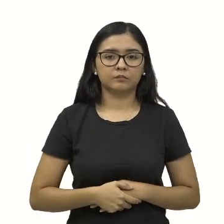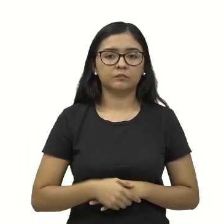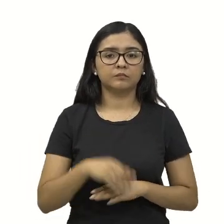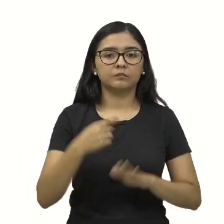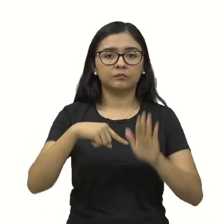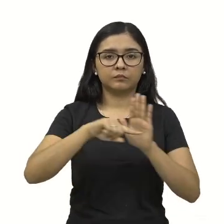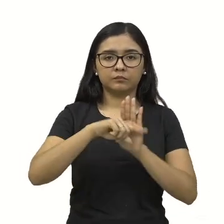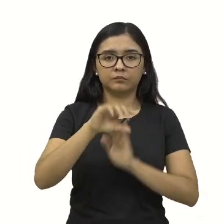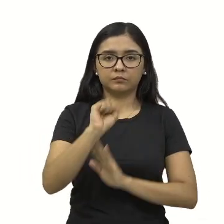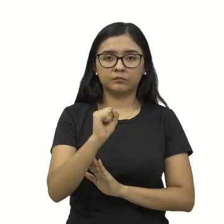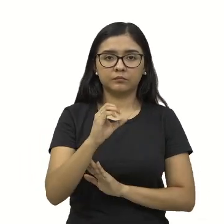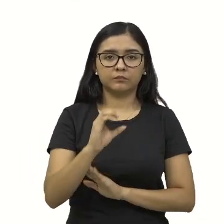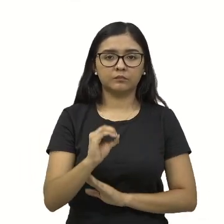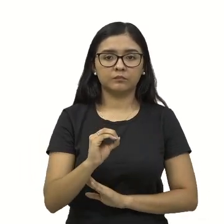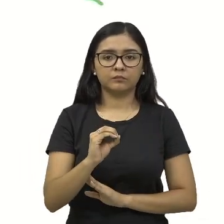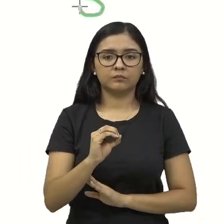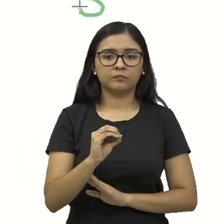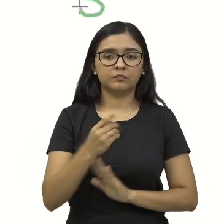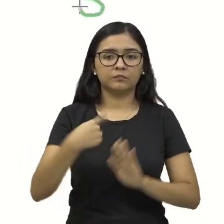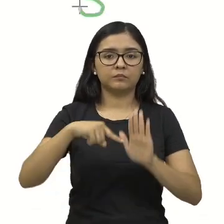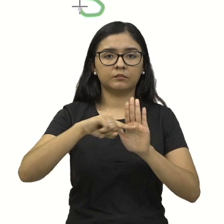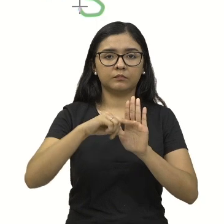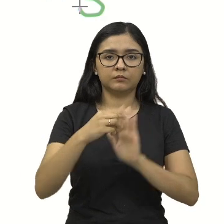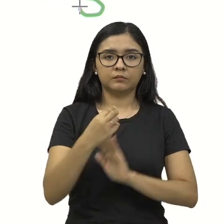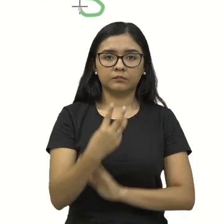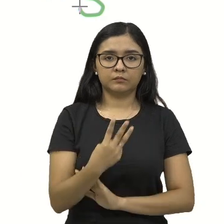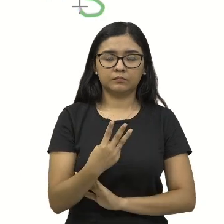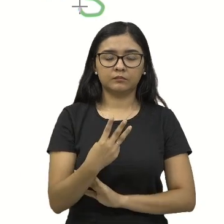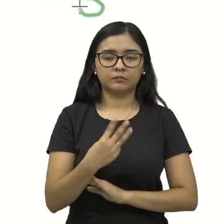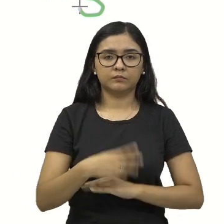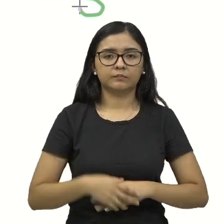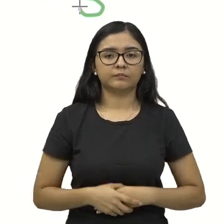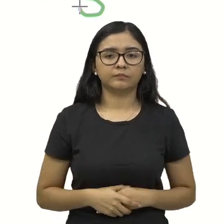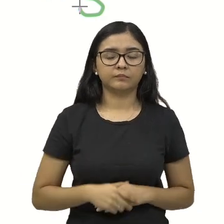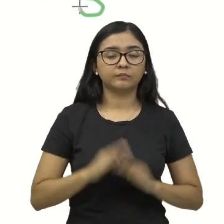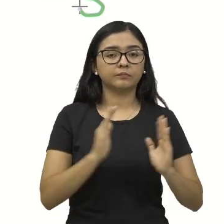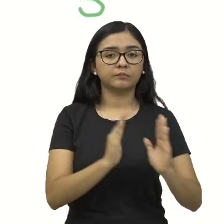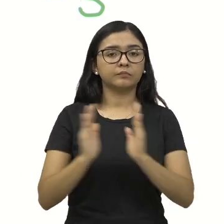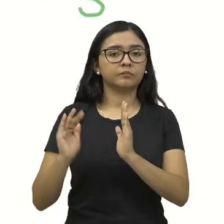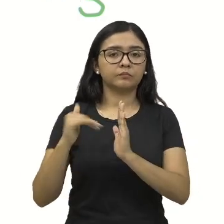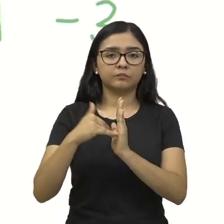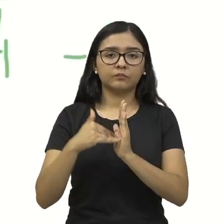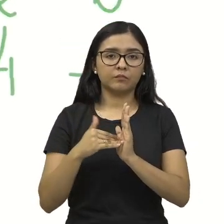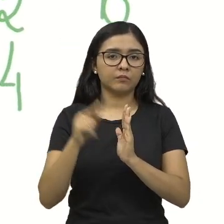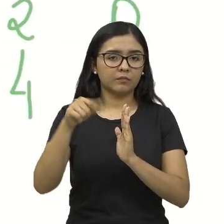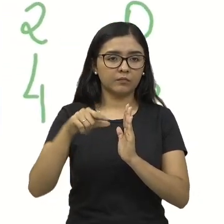Menos 8, 0 e menos 3. E a terceira coluna,